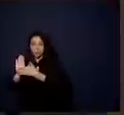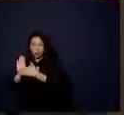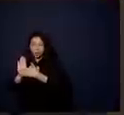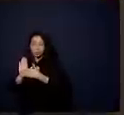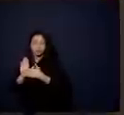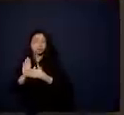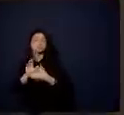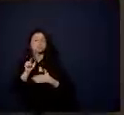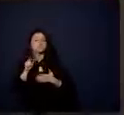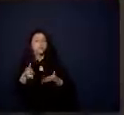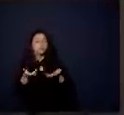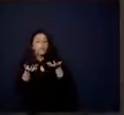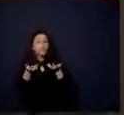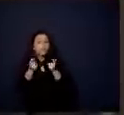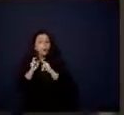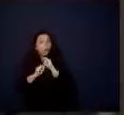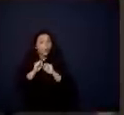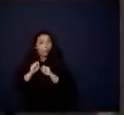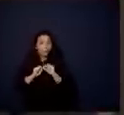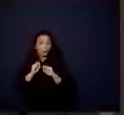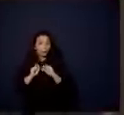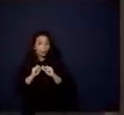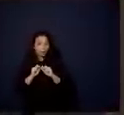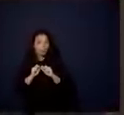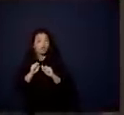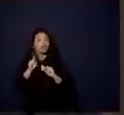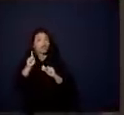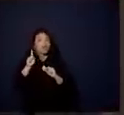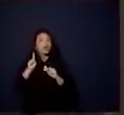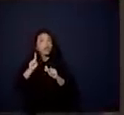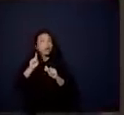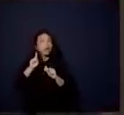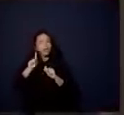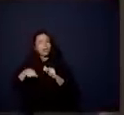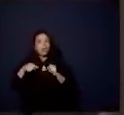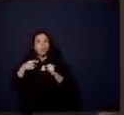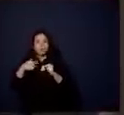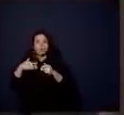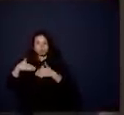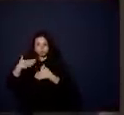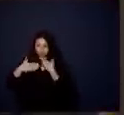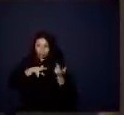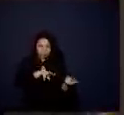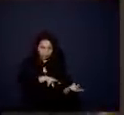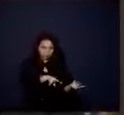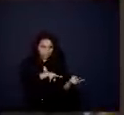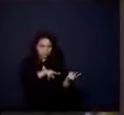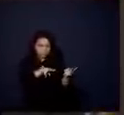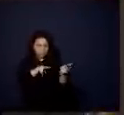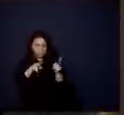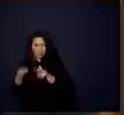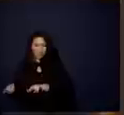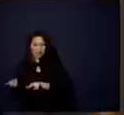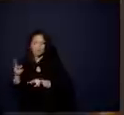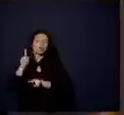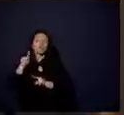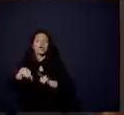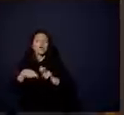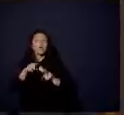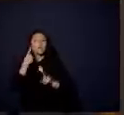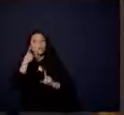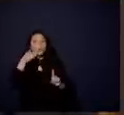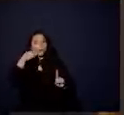na verdade as propostas Elas têm uma uma uma transição Você tem uma alíquica que a gente chama de alíquota de referência